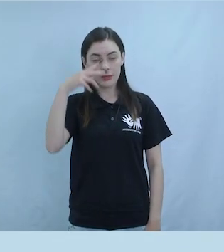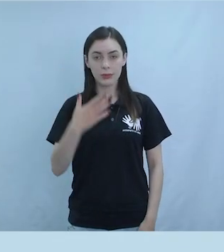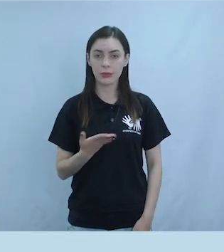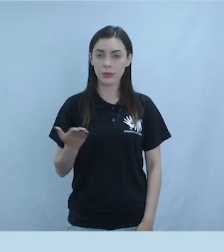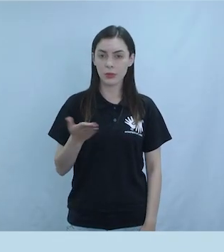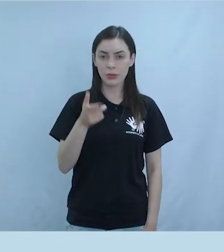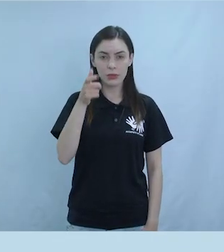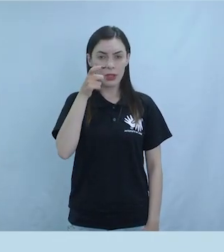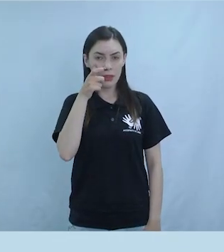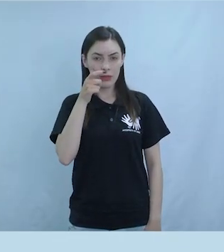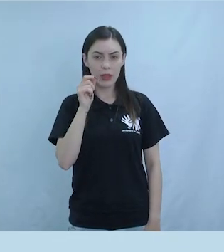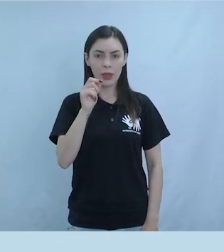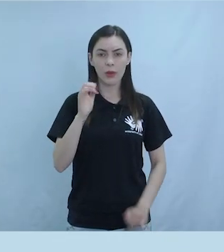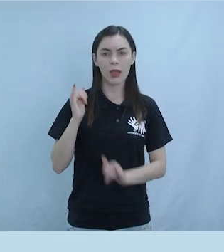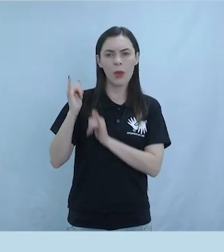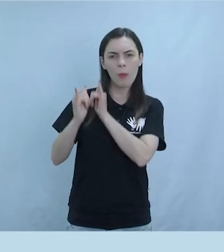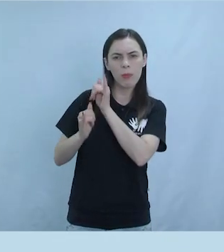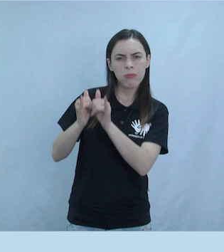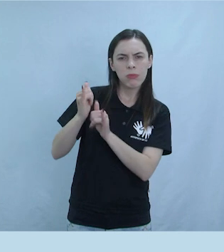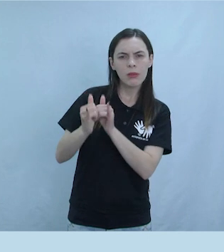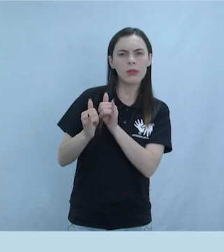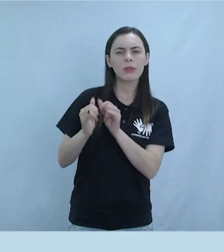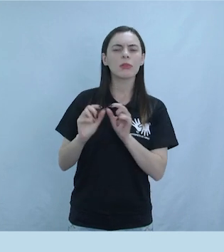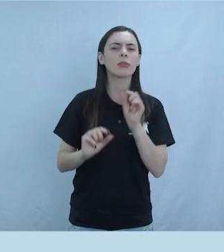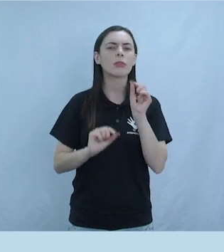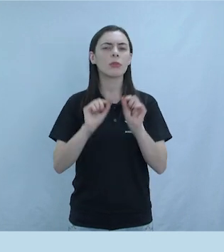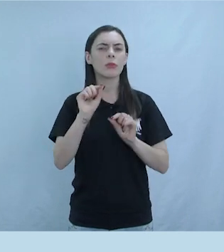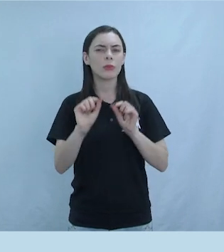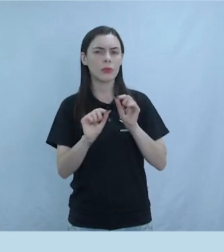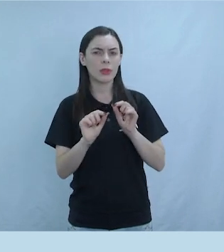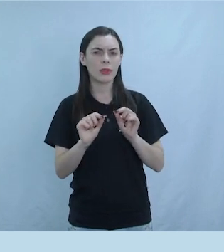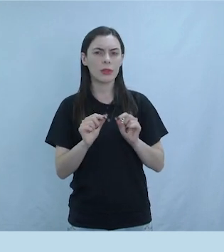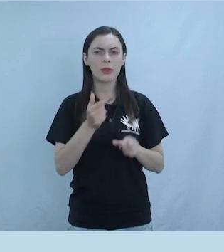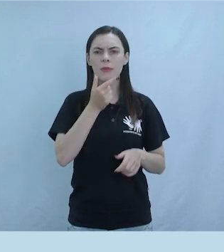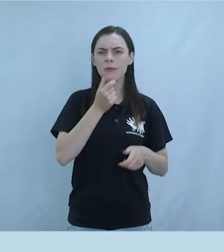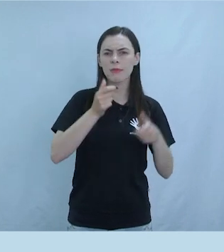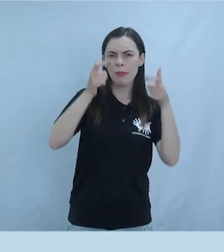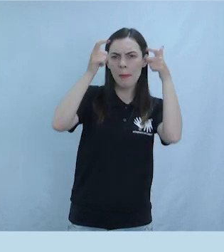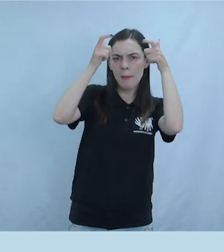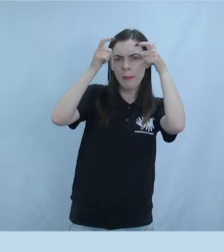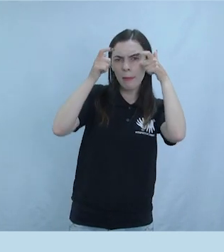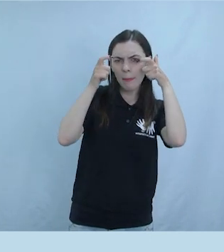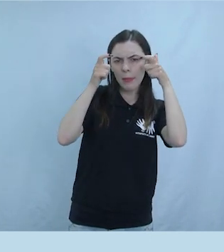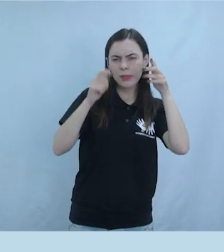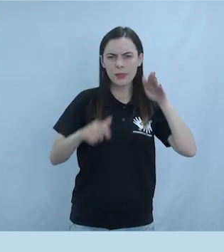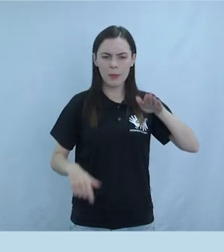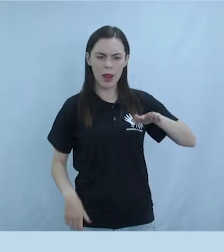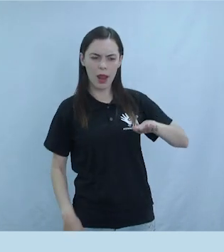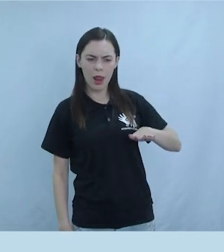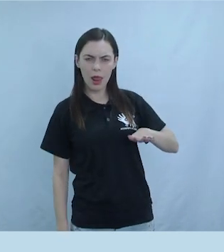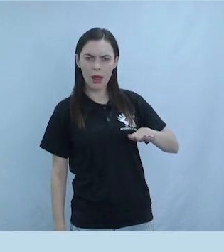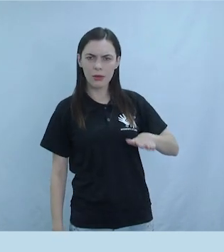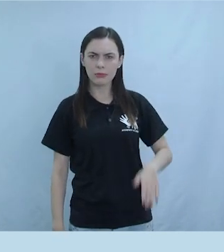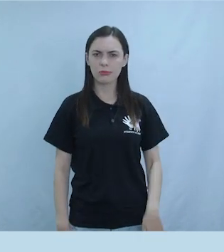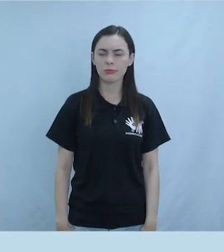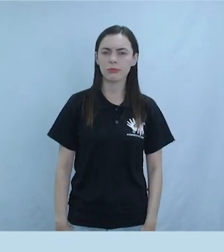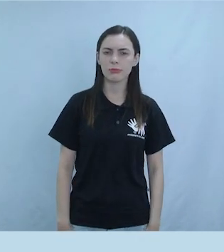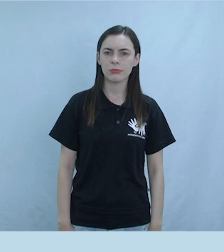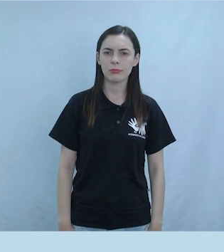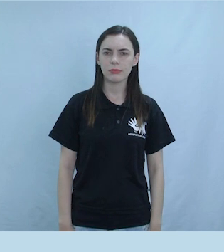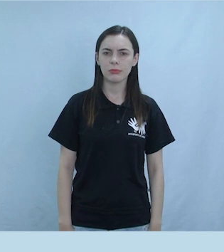vocês assistiram é uma lenda de príncipes pequenos?